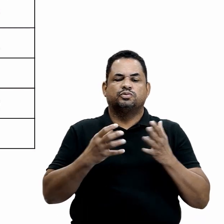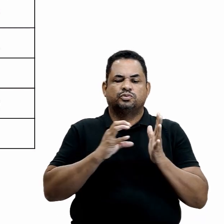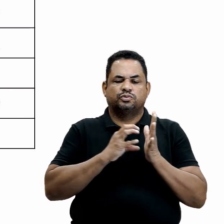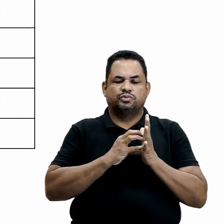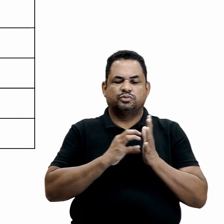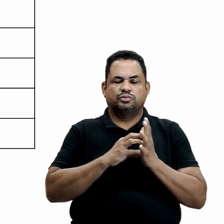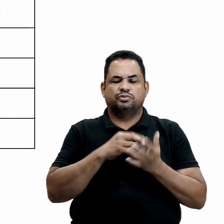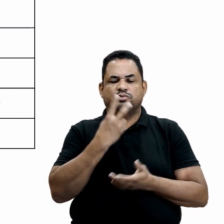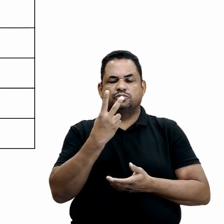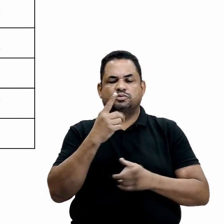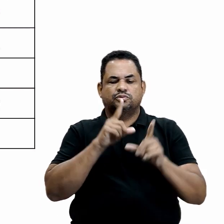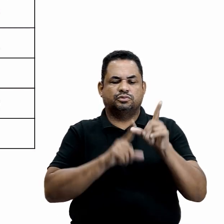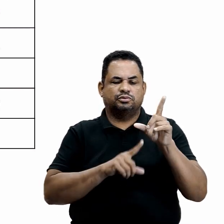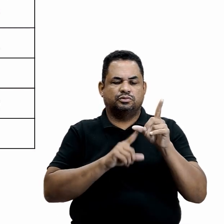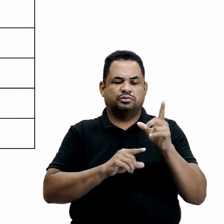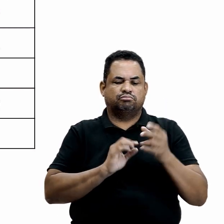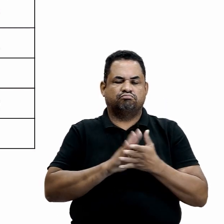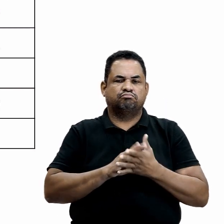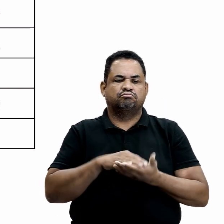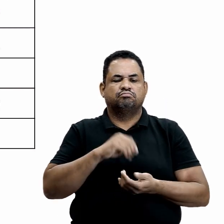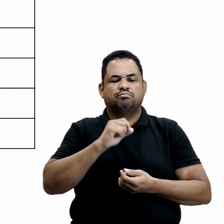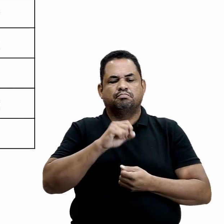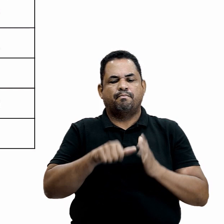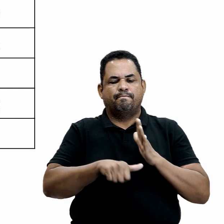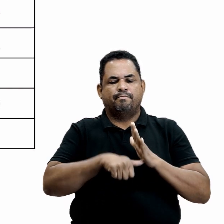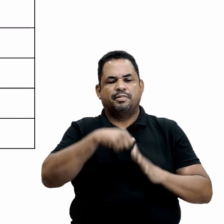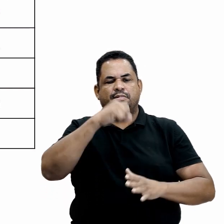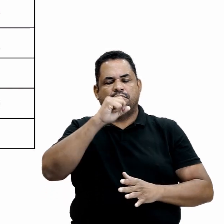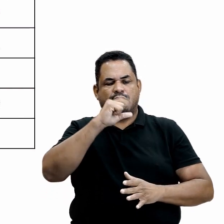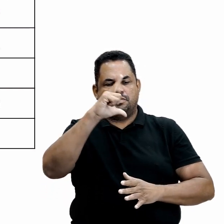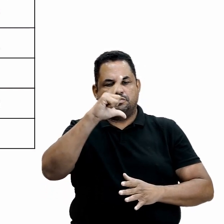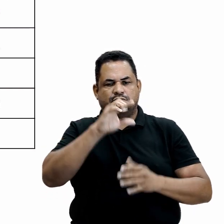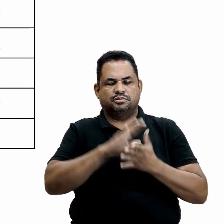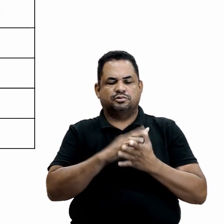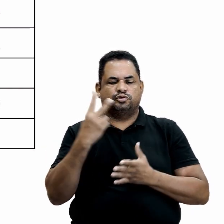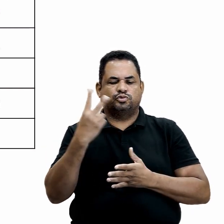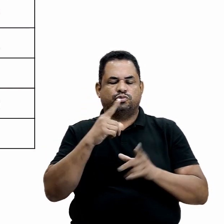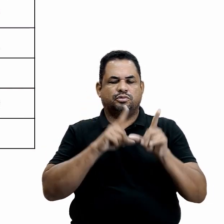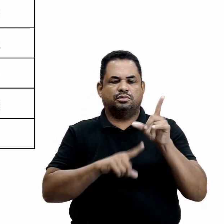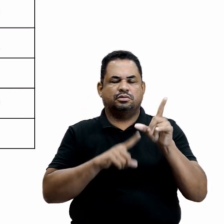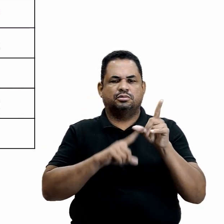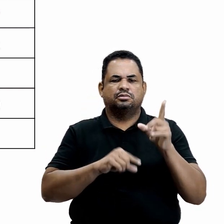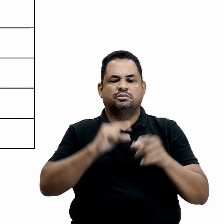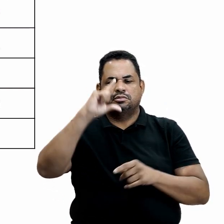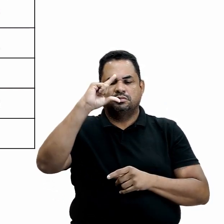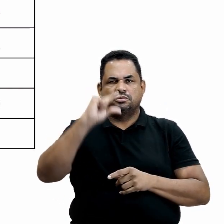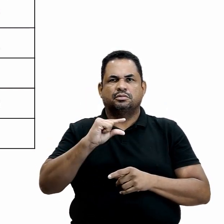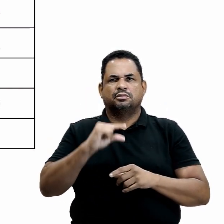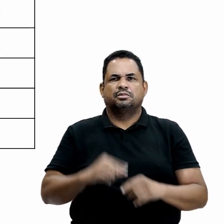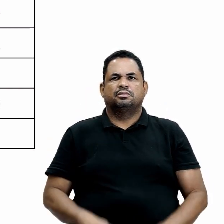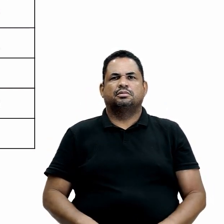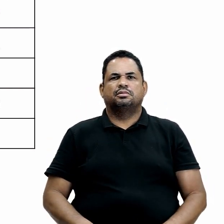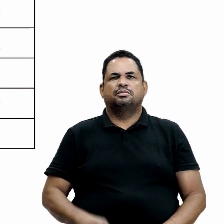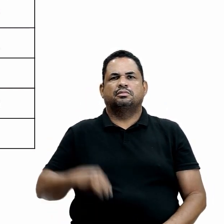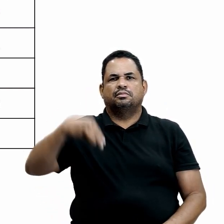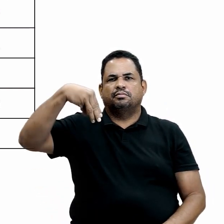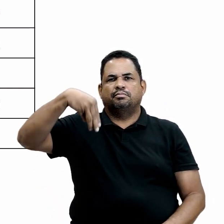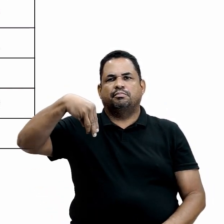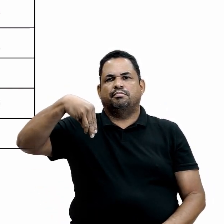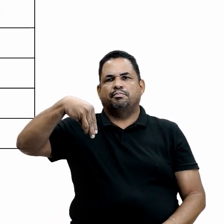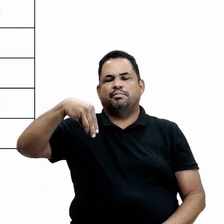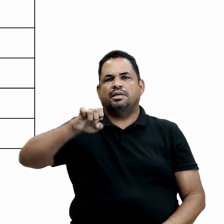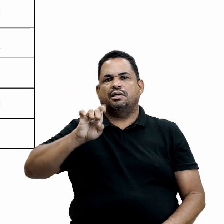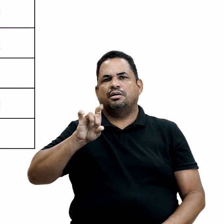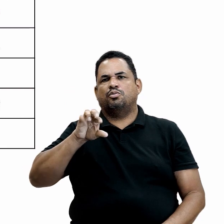letras, obrigatoriamente a primeira maiúscula, a segunda minúscula. Mercúrio, mercúrio é